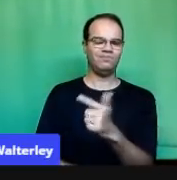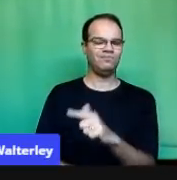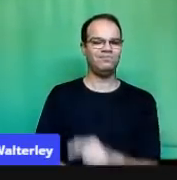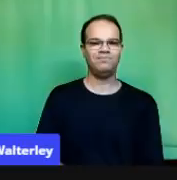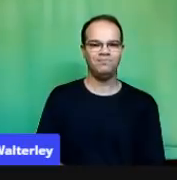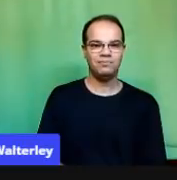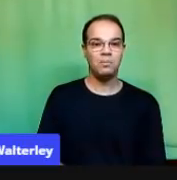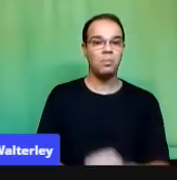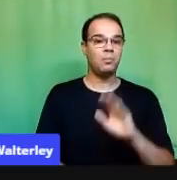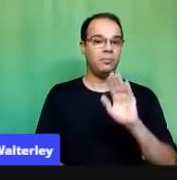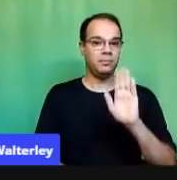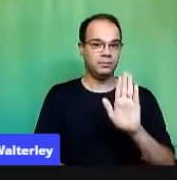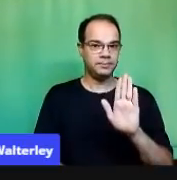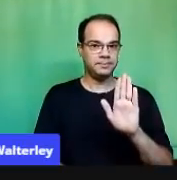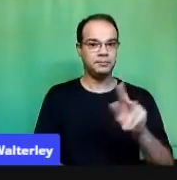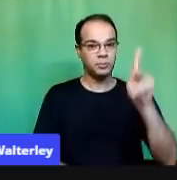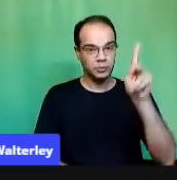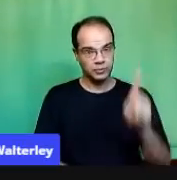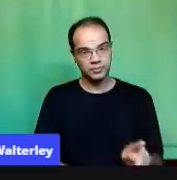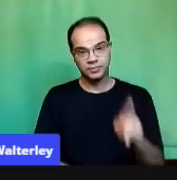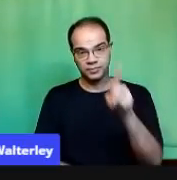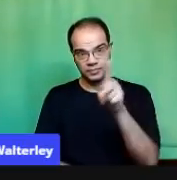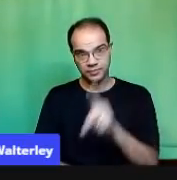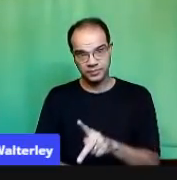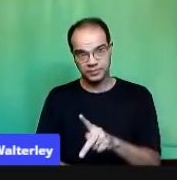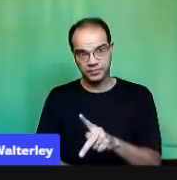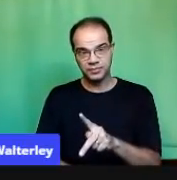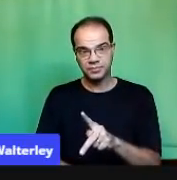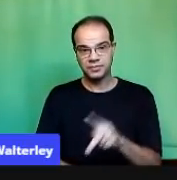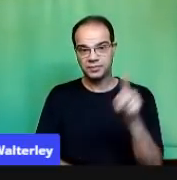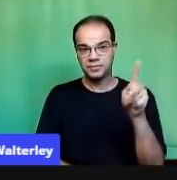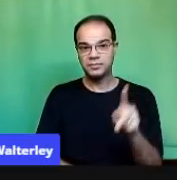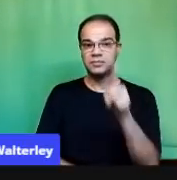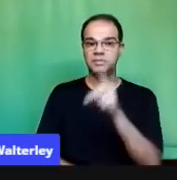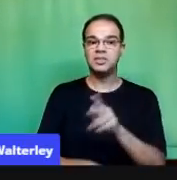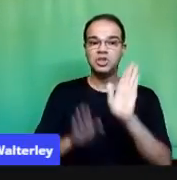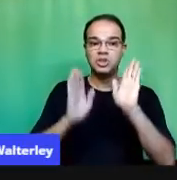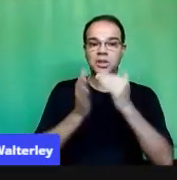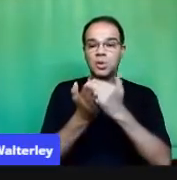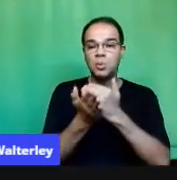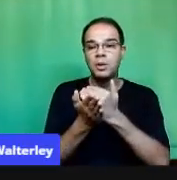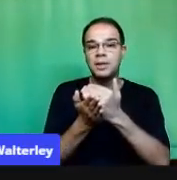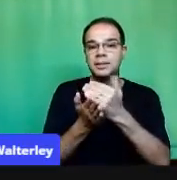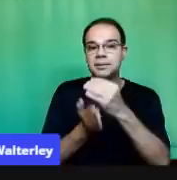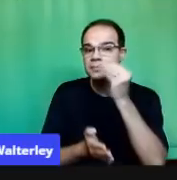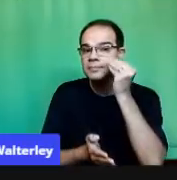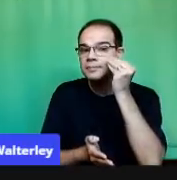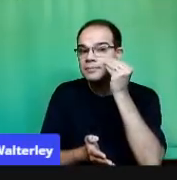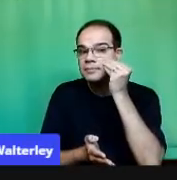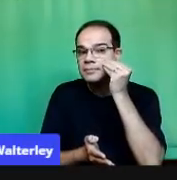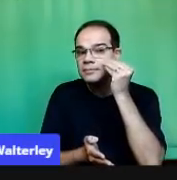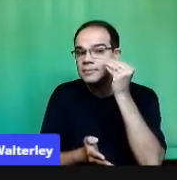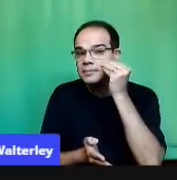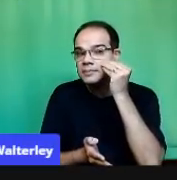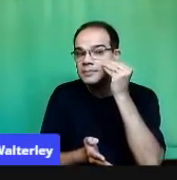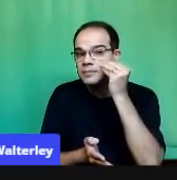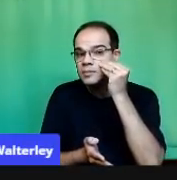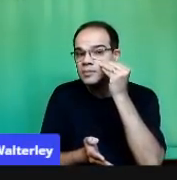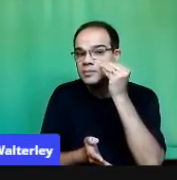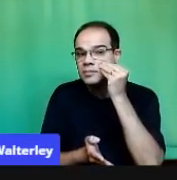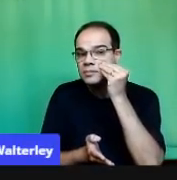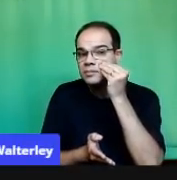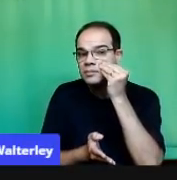de sala, ele já começa uma experienciação com essa criança,